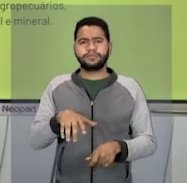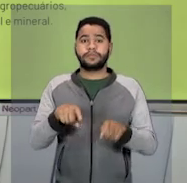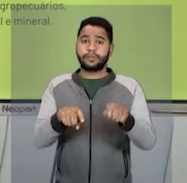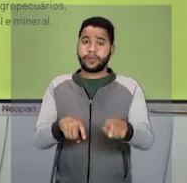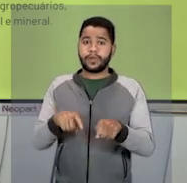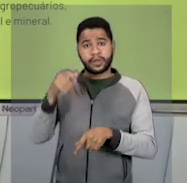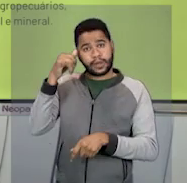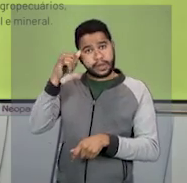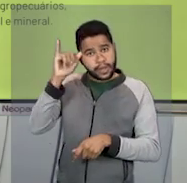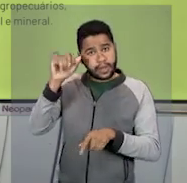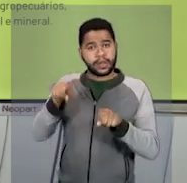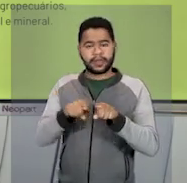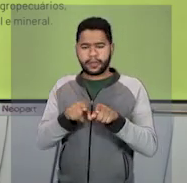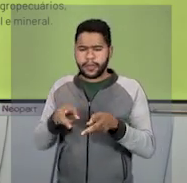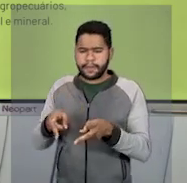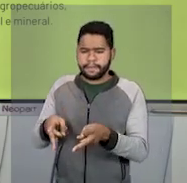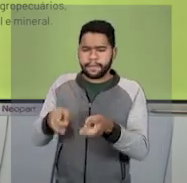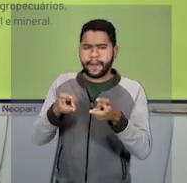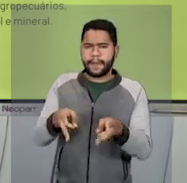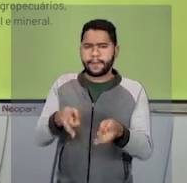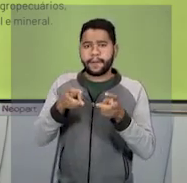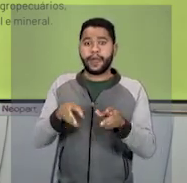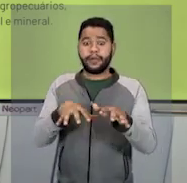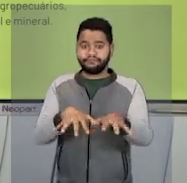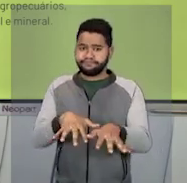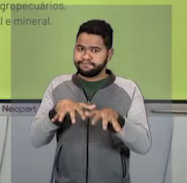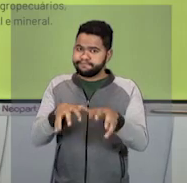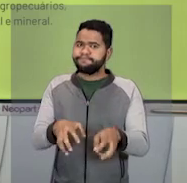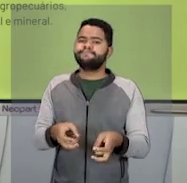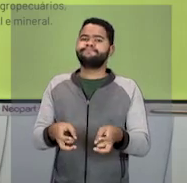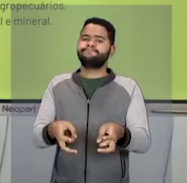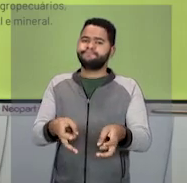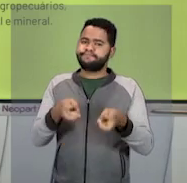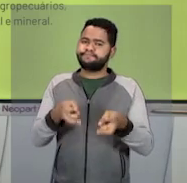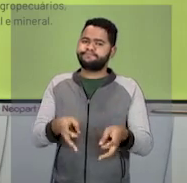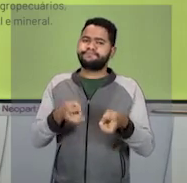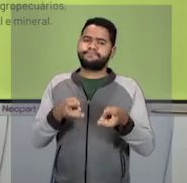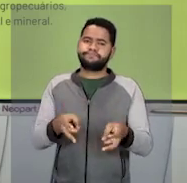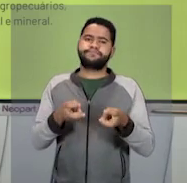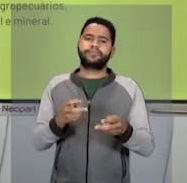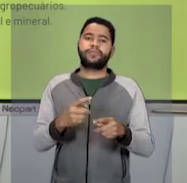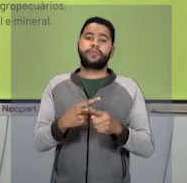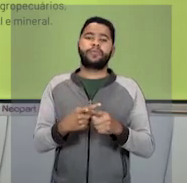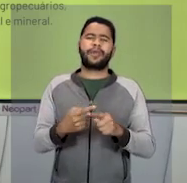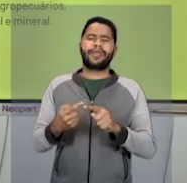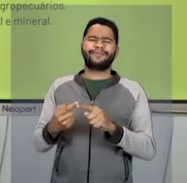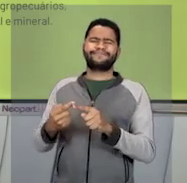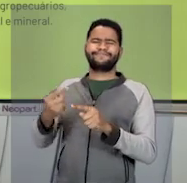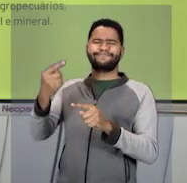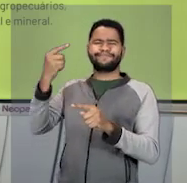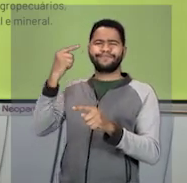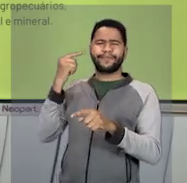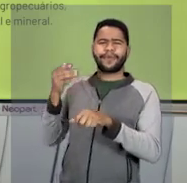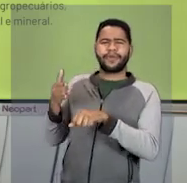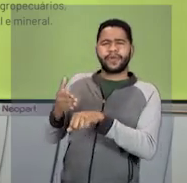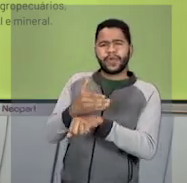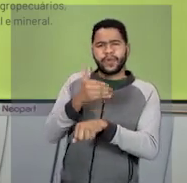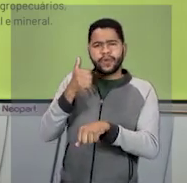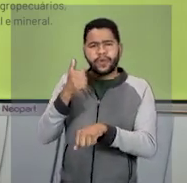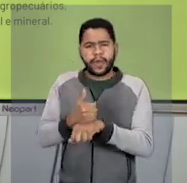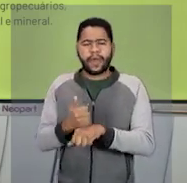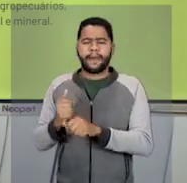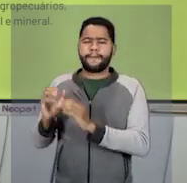do extrativismo mineral também muito forte, justamente por esse passado colonial de grandes